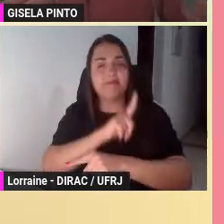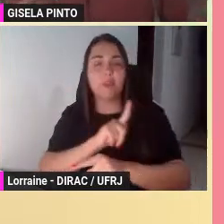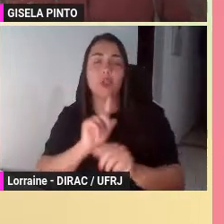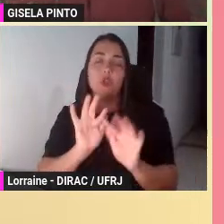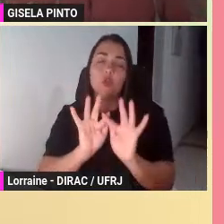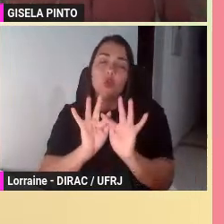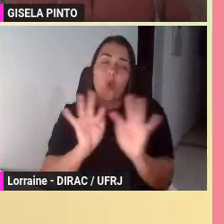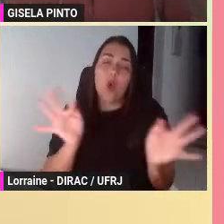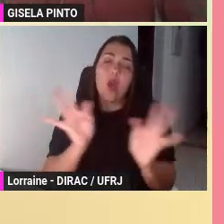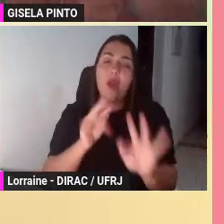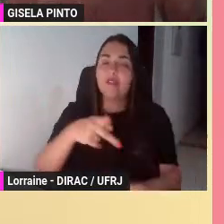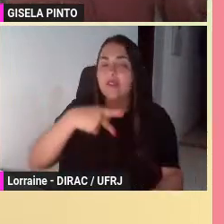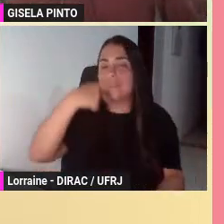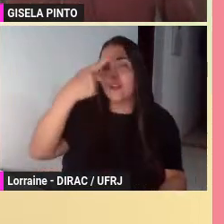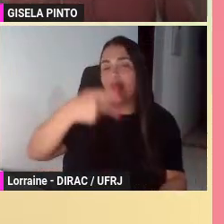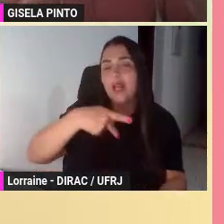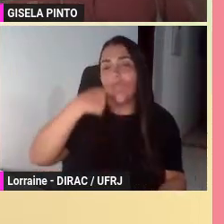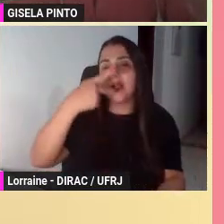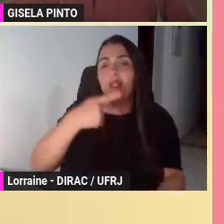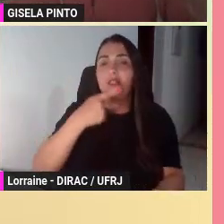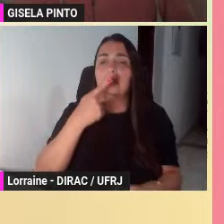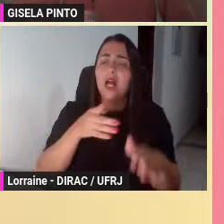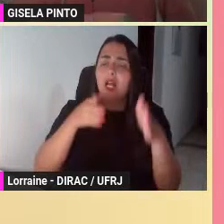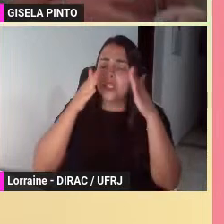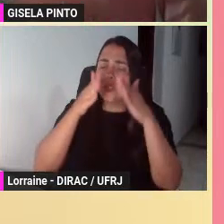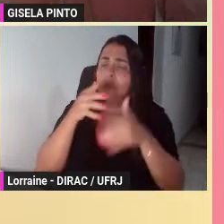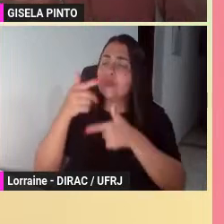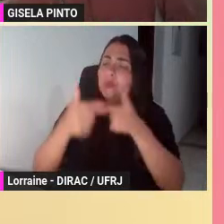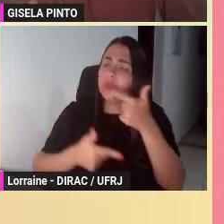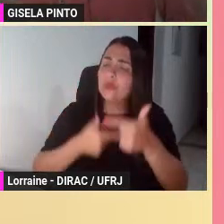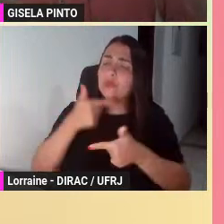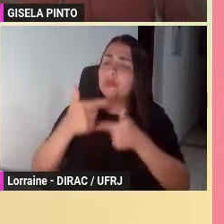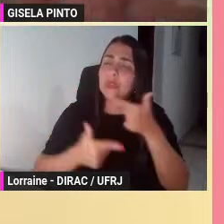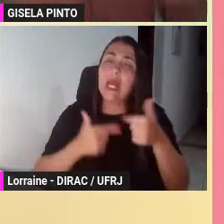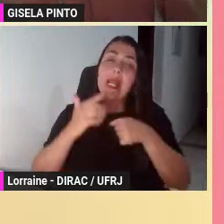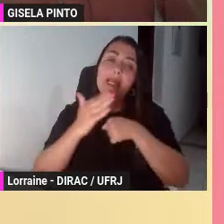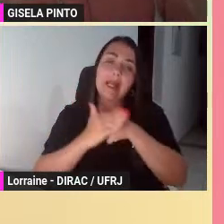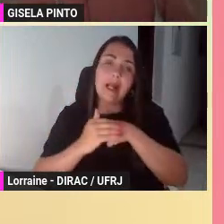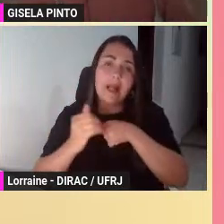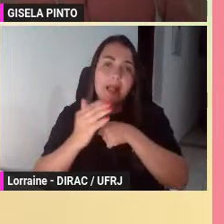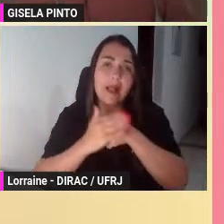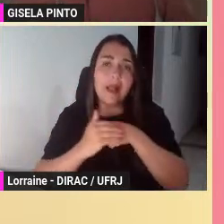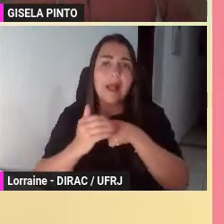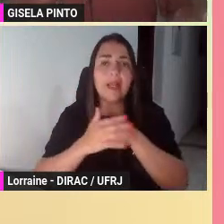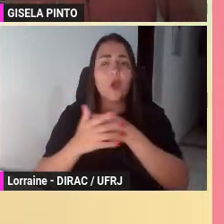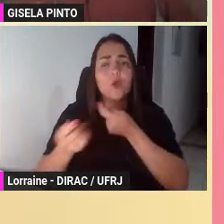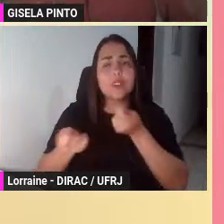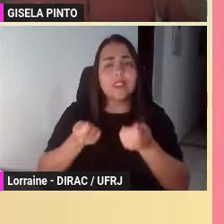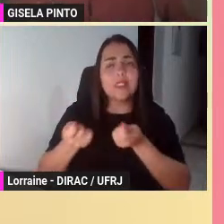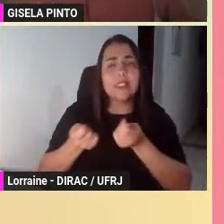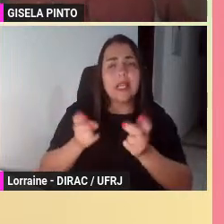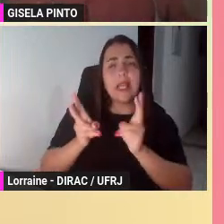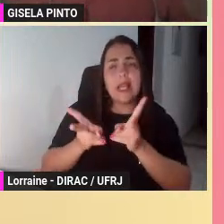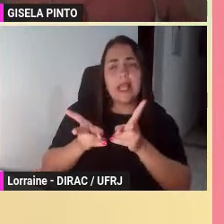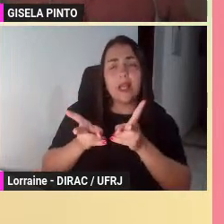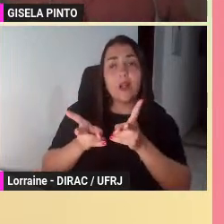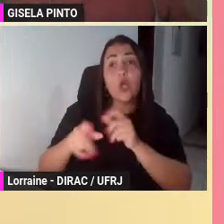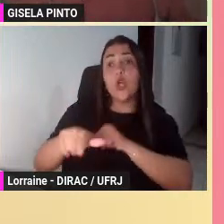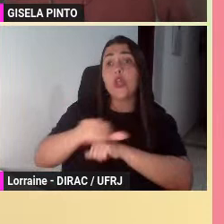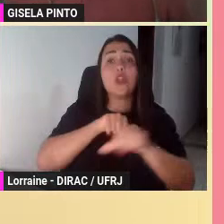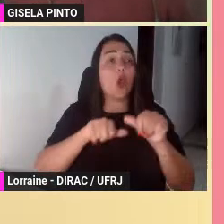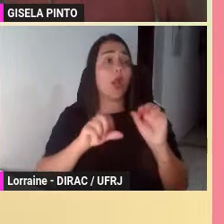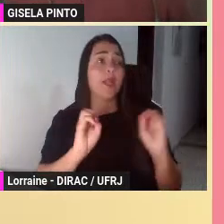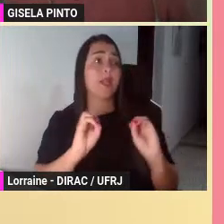suavidade na fala, à dedicação, ao carinho, ao zelo, que não são, por exemplo, esperadas